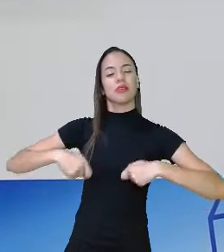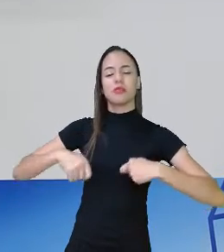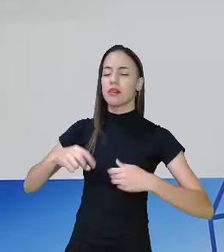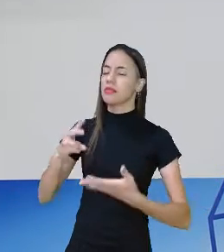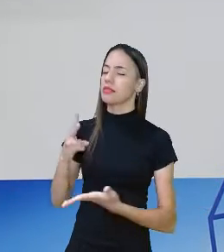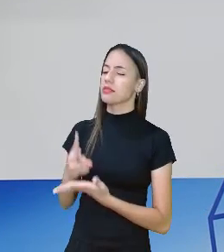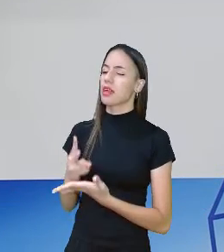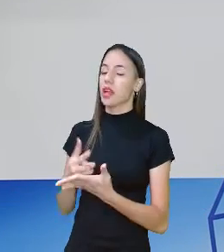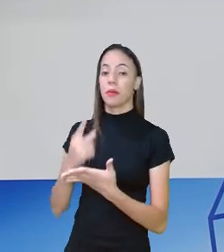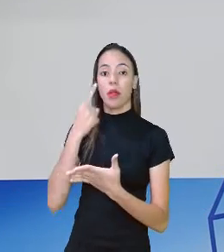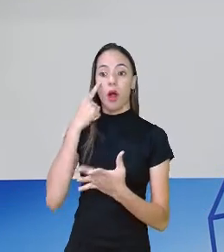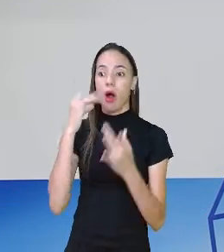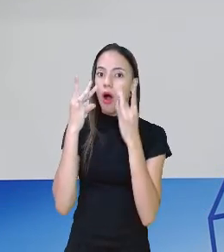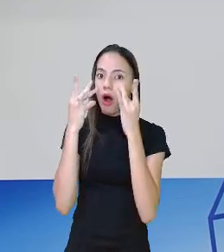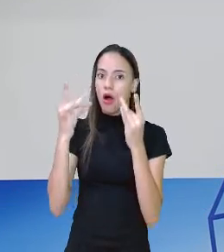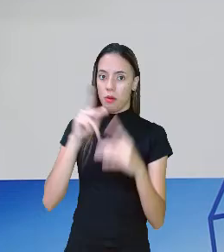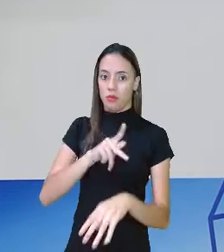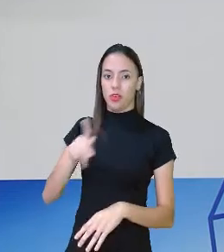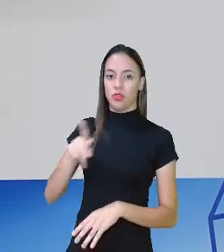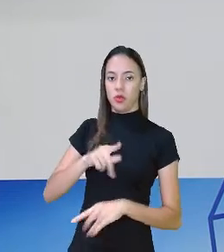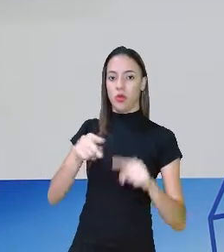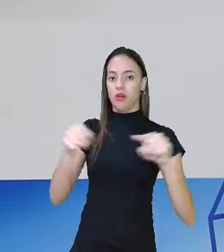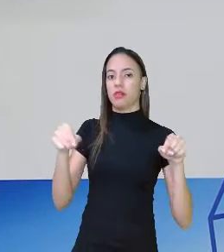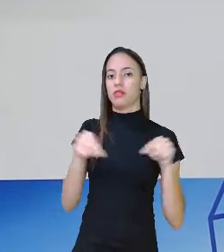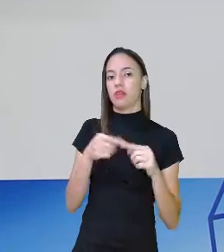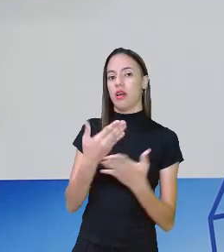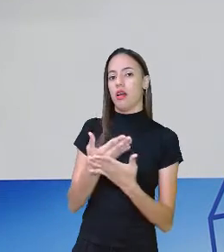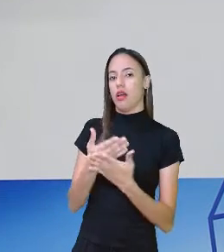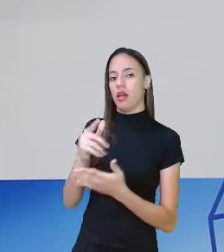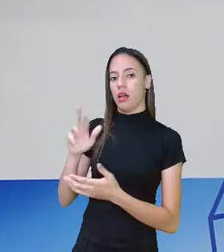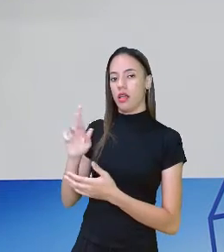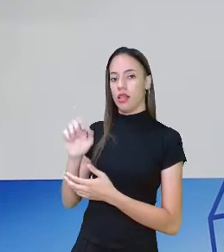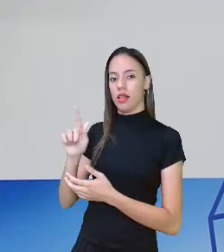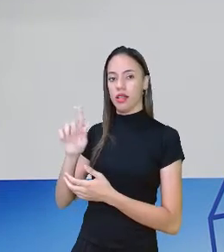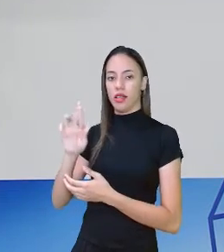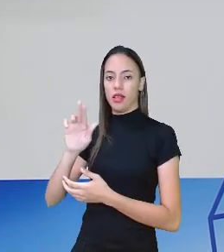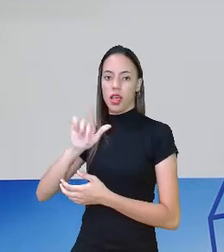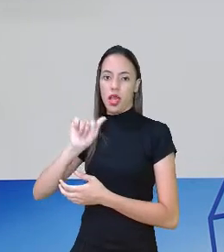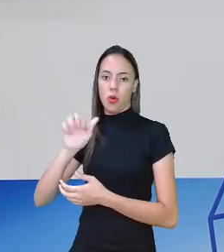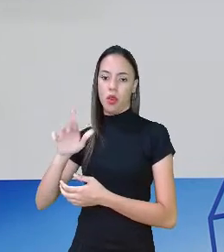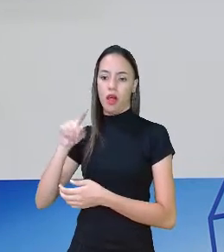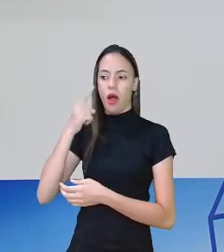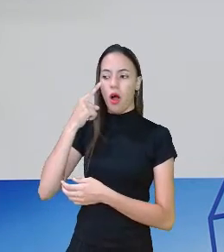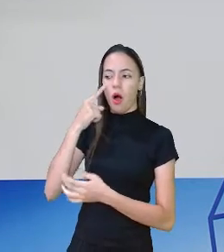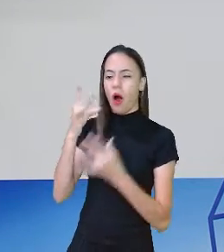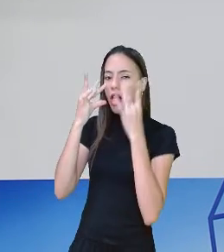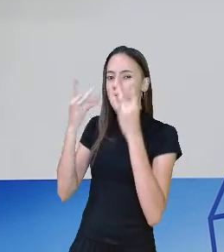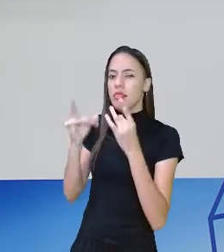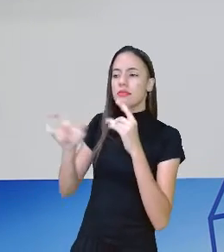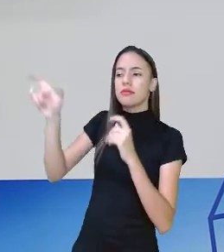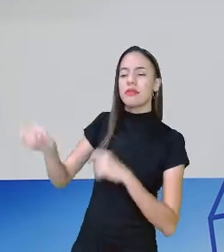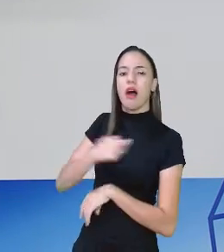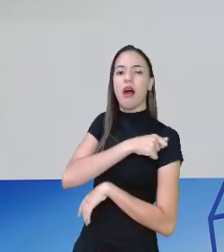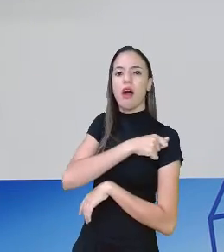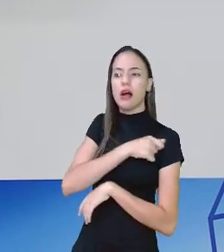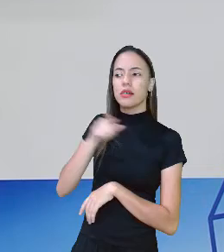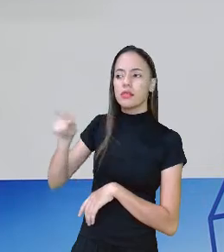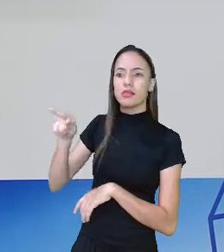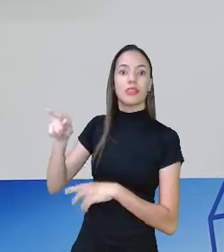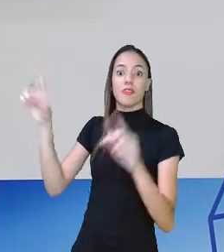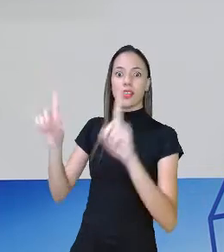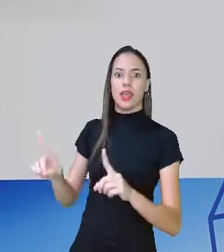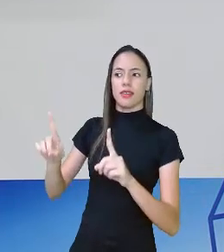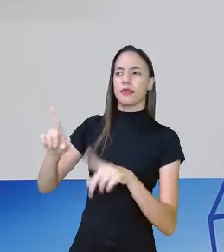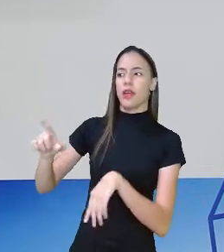sim, atento a esse professor da sala regular, a esse estudante que tem alguma deficiência, se ele faz uso de remédio, por que ele